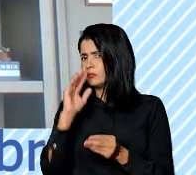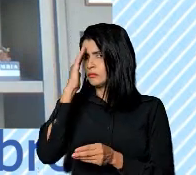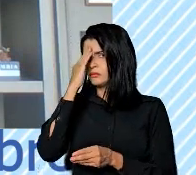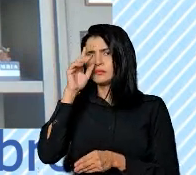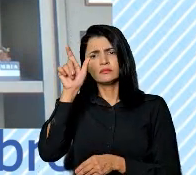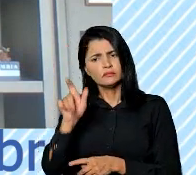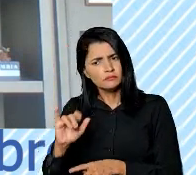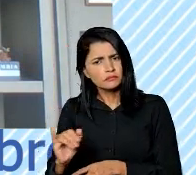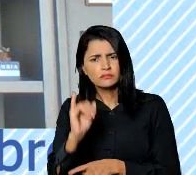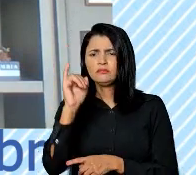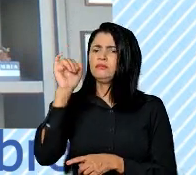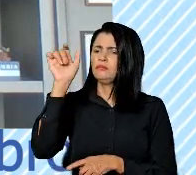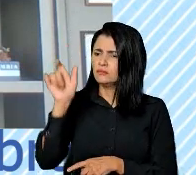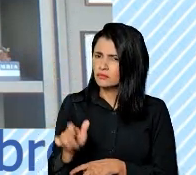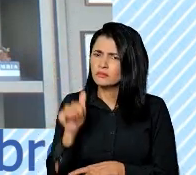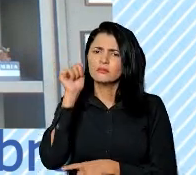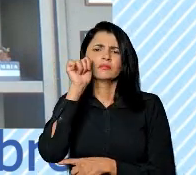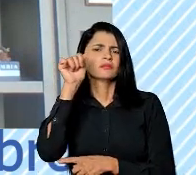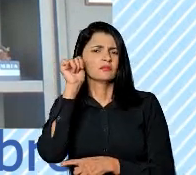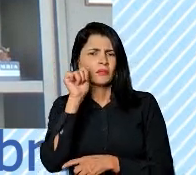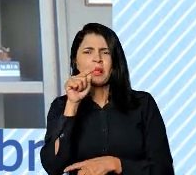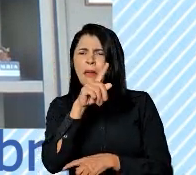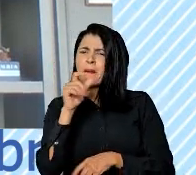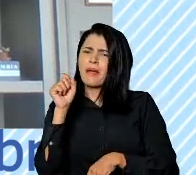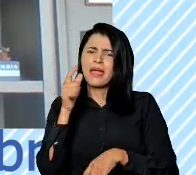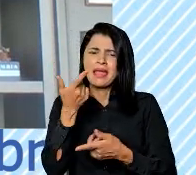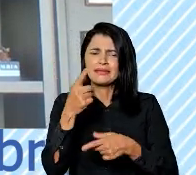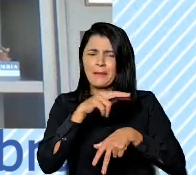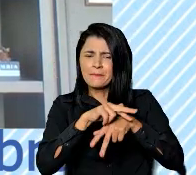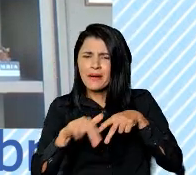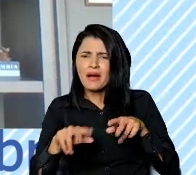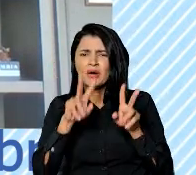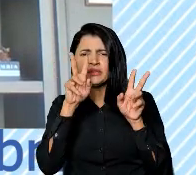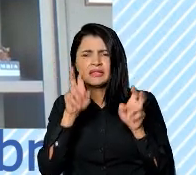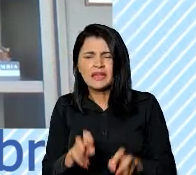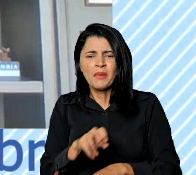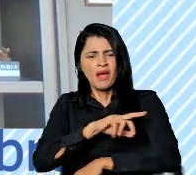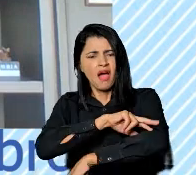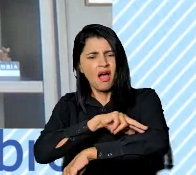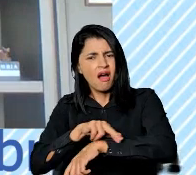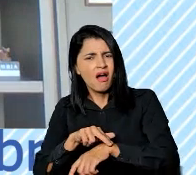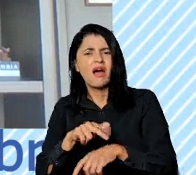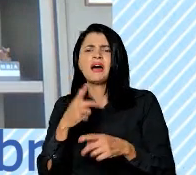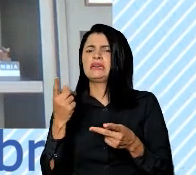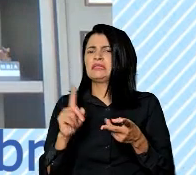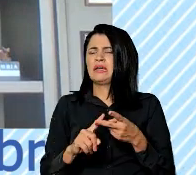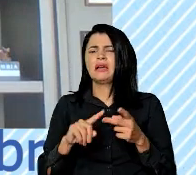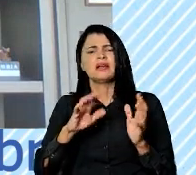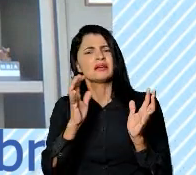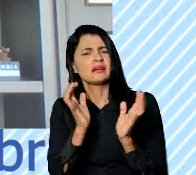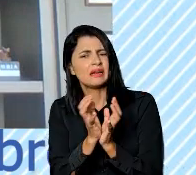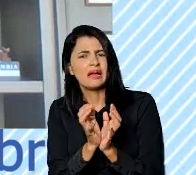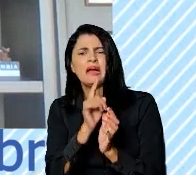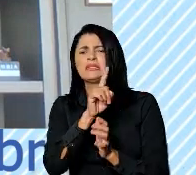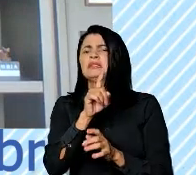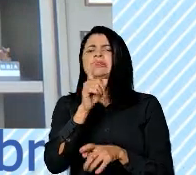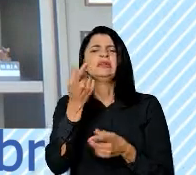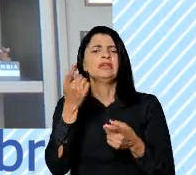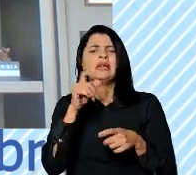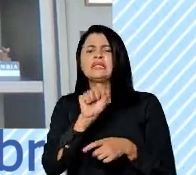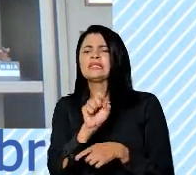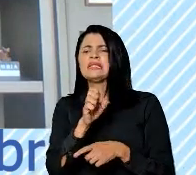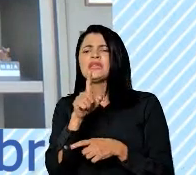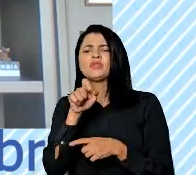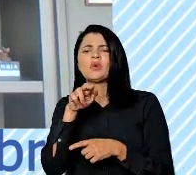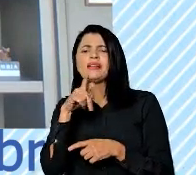mulheres, deixar com que a pauta de gênero, com que a pauta de raça, com que a pauta de classe, de sexualidade, sejam